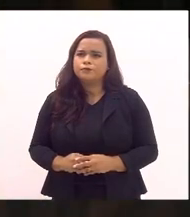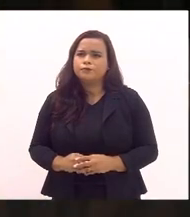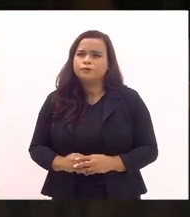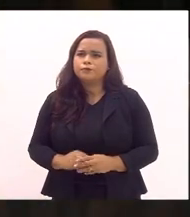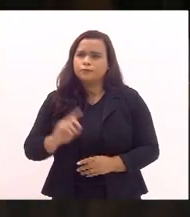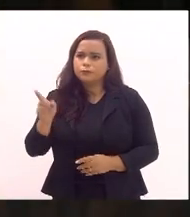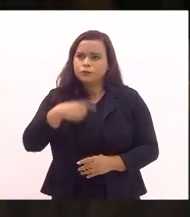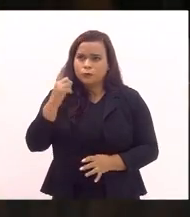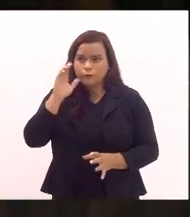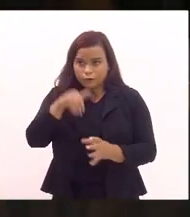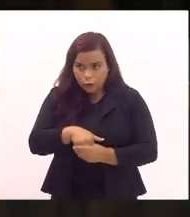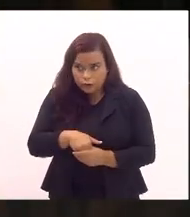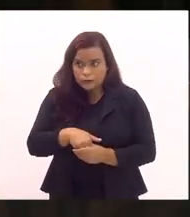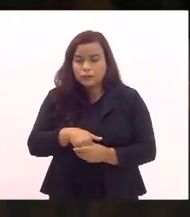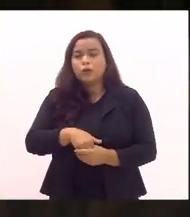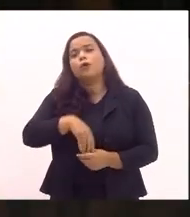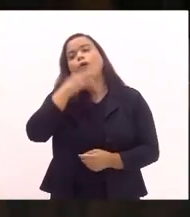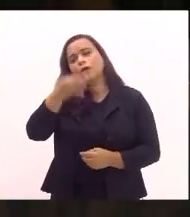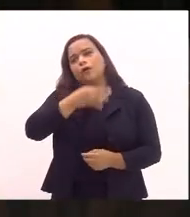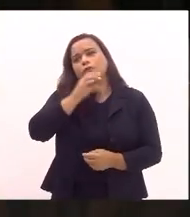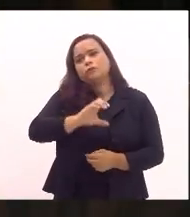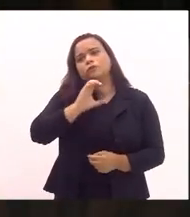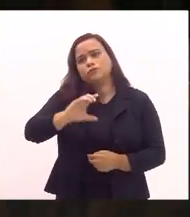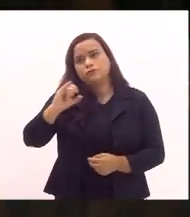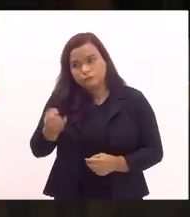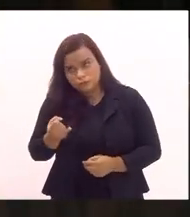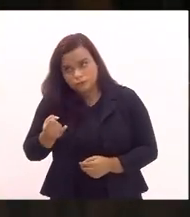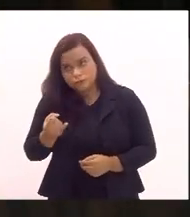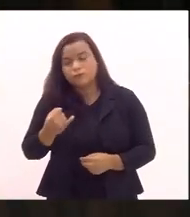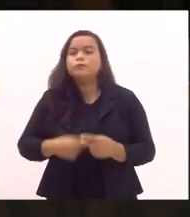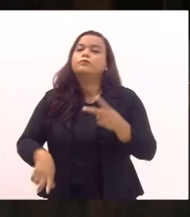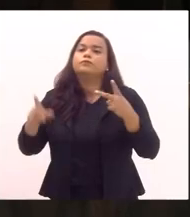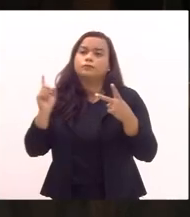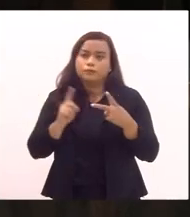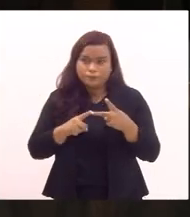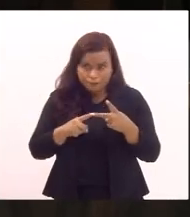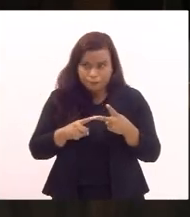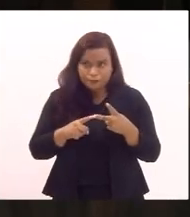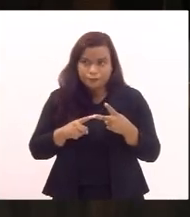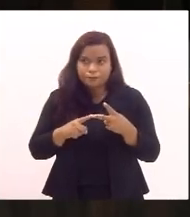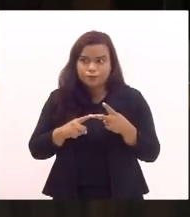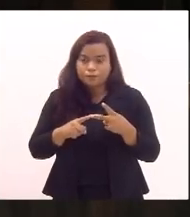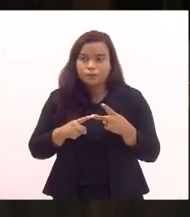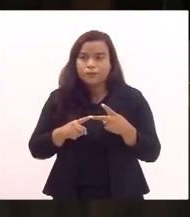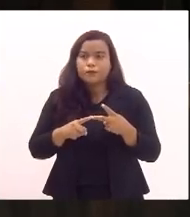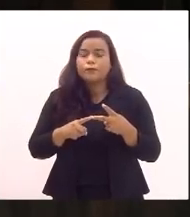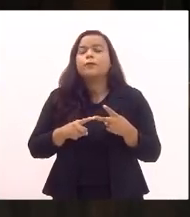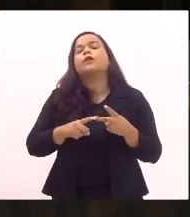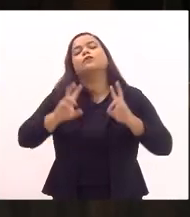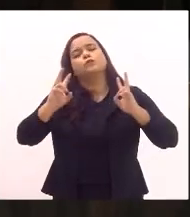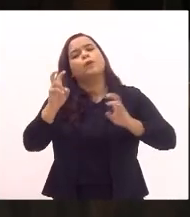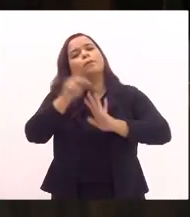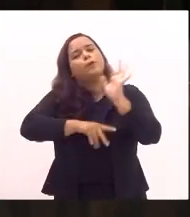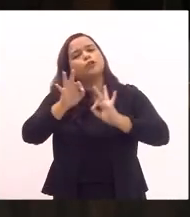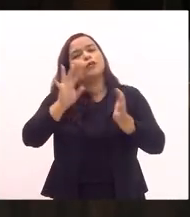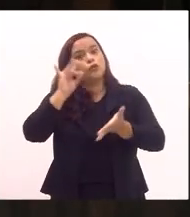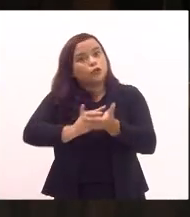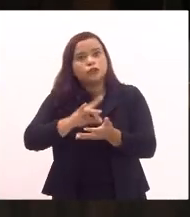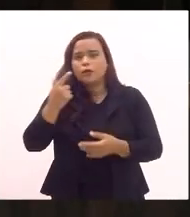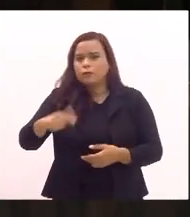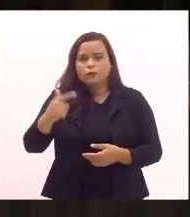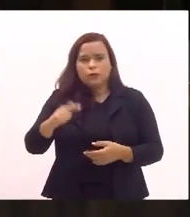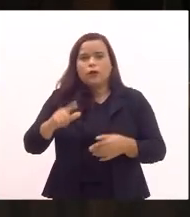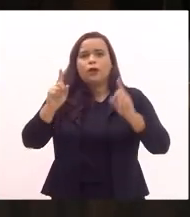e vamos votar o parecer da comissão de condição Justiça eu já não tem mais em relação ao projeto original e sim